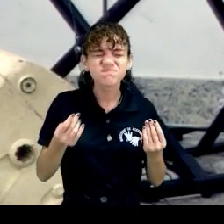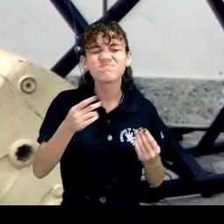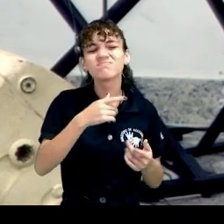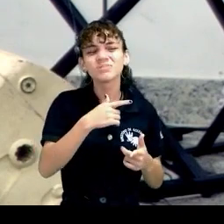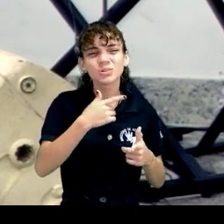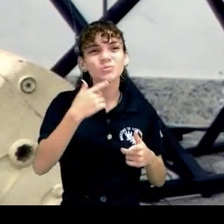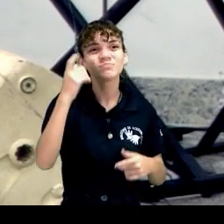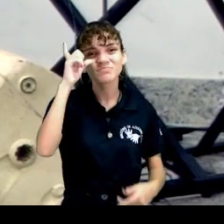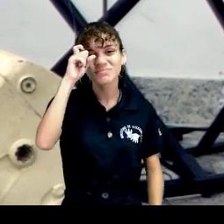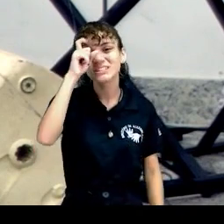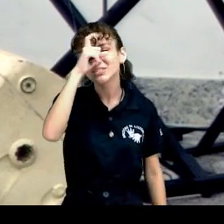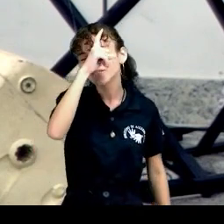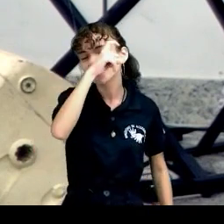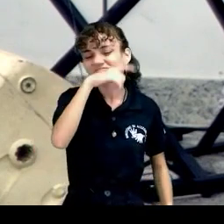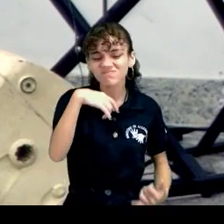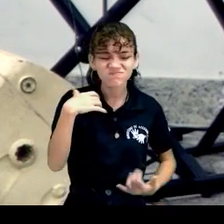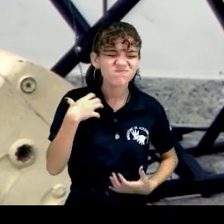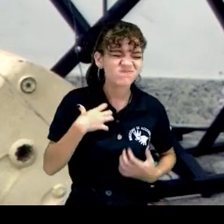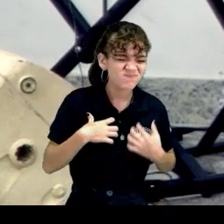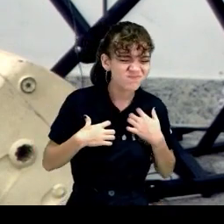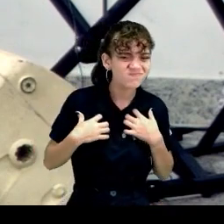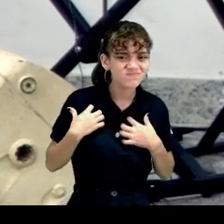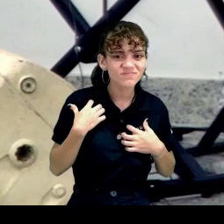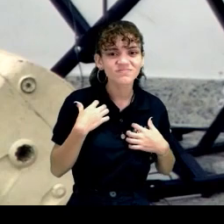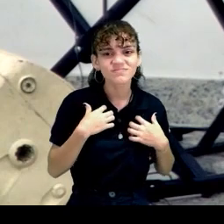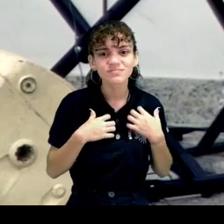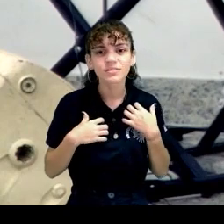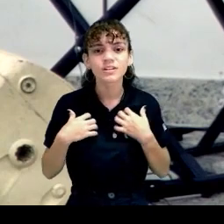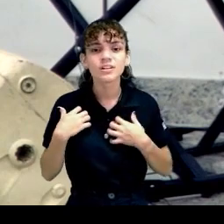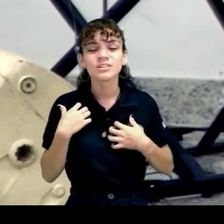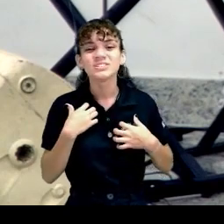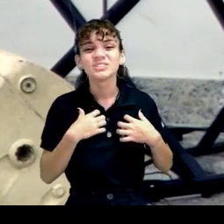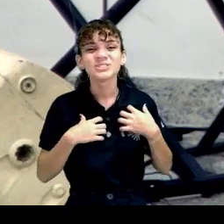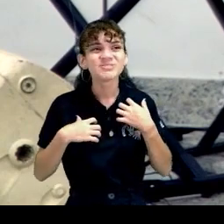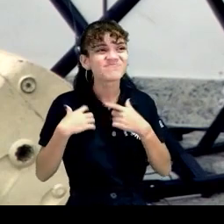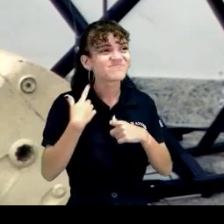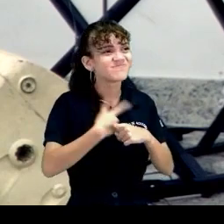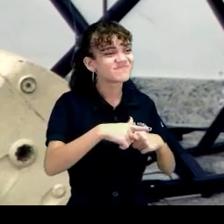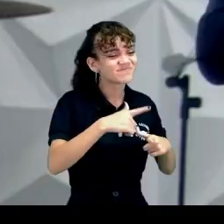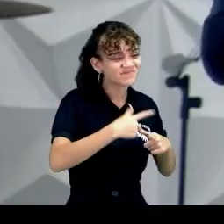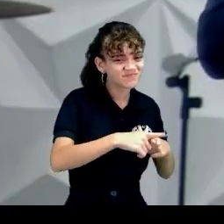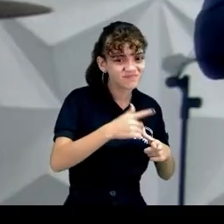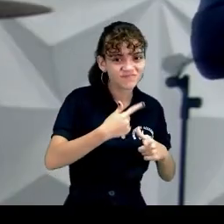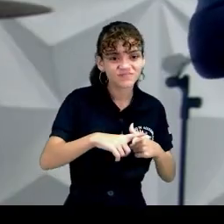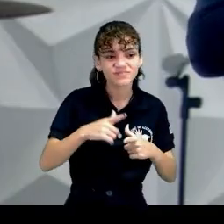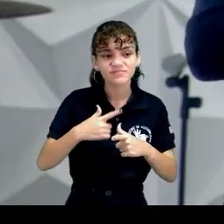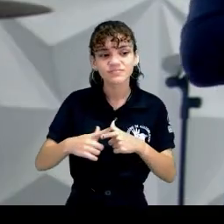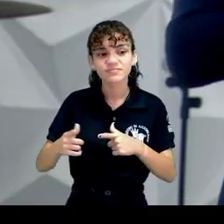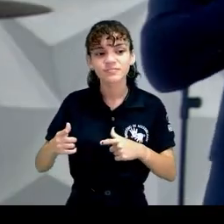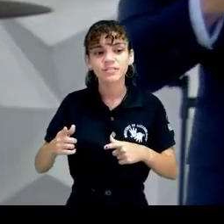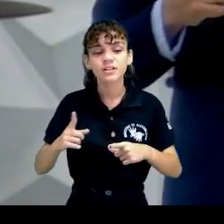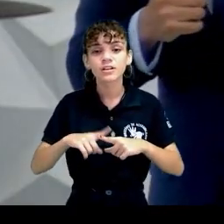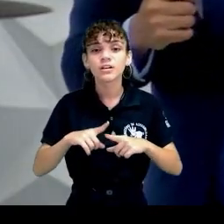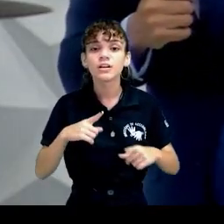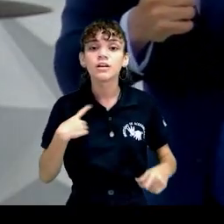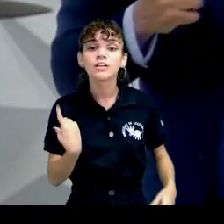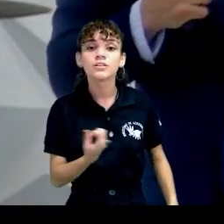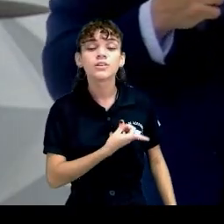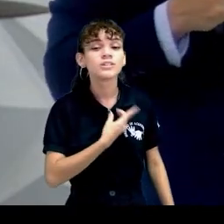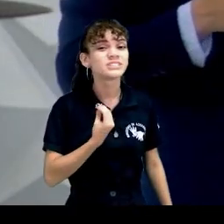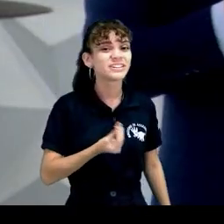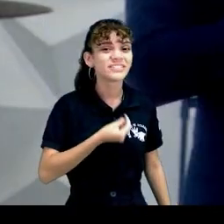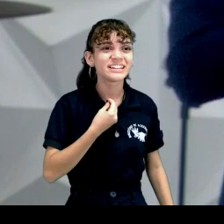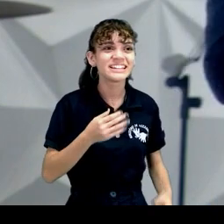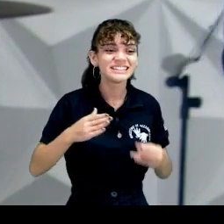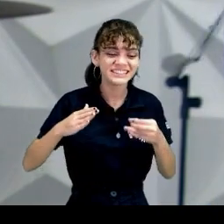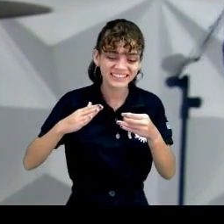vezes parece que a nossa vida é marcada por isso, né? Sabe aquela sucessão de dificuldades, adoece um, é curado, aí o outro